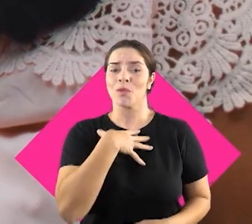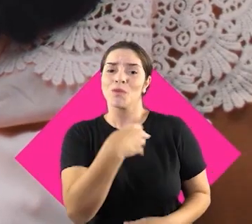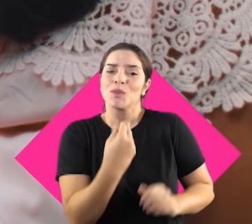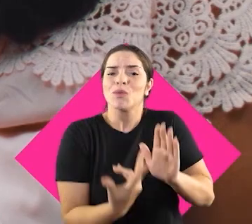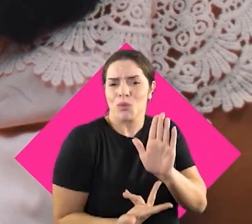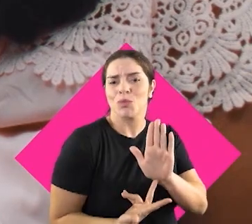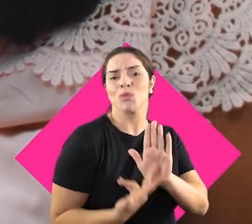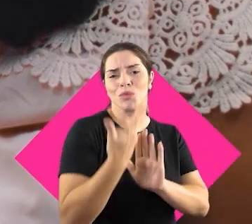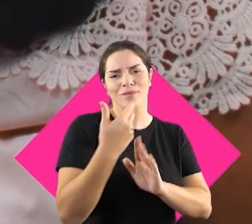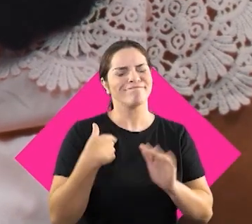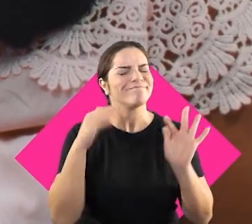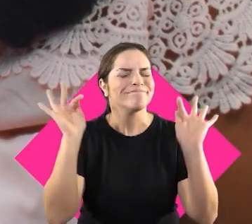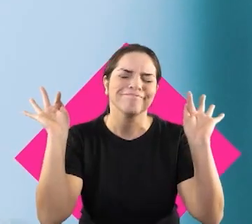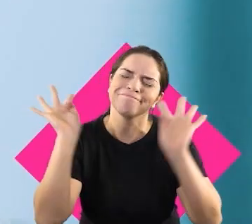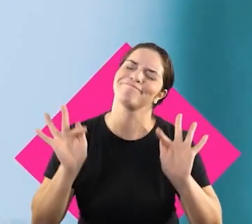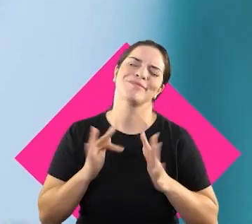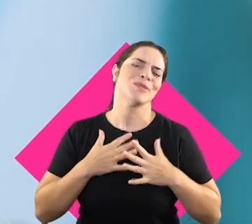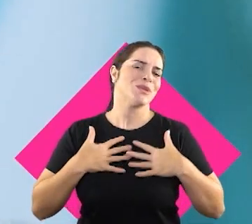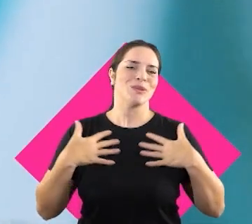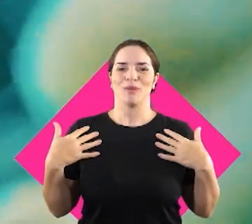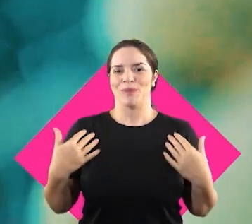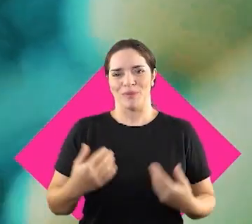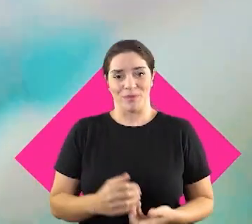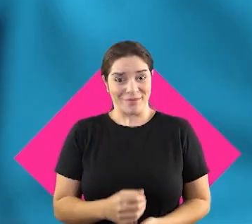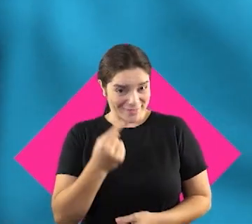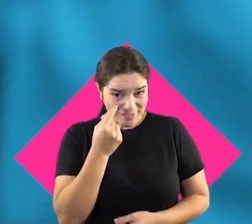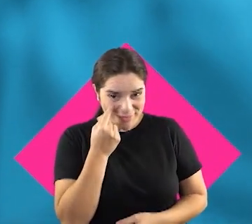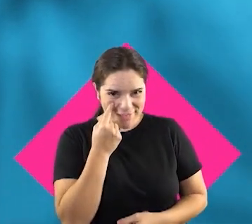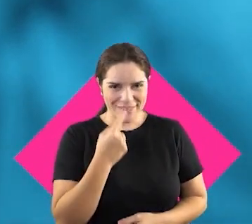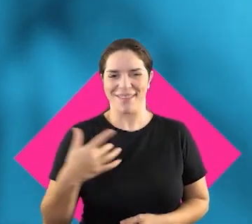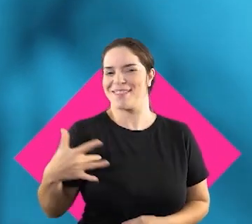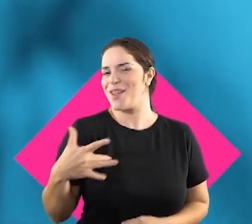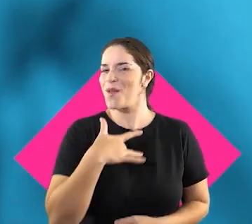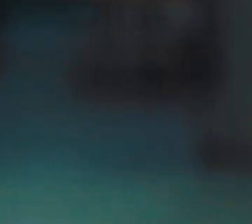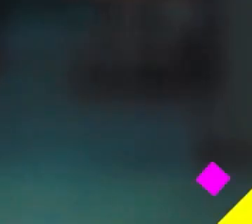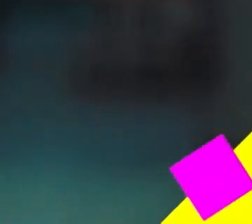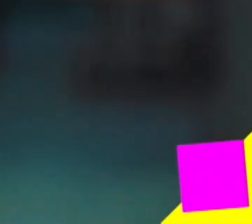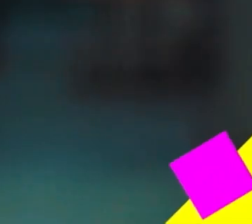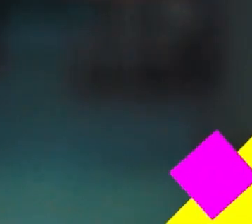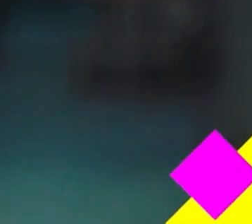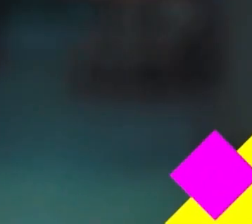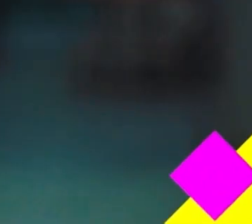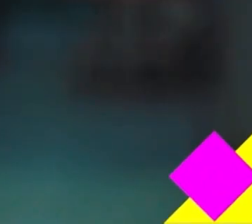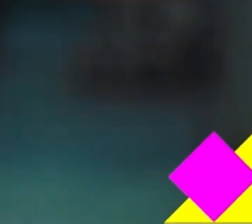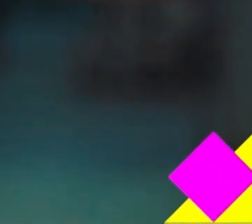realizou a cirurgia dele eu tô muito feliz muito feliz mesmo tá vendo aí essa é a saúde do Governo da Paraíba